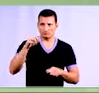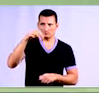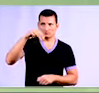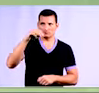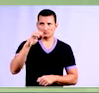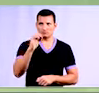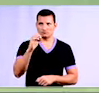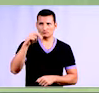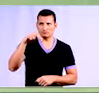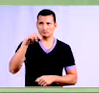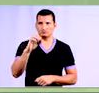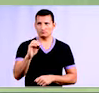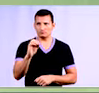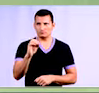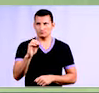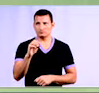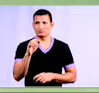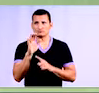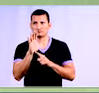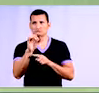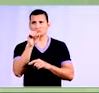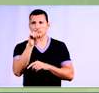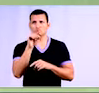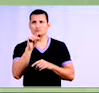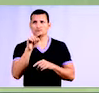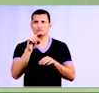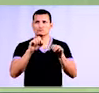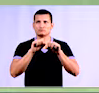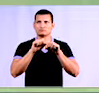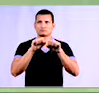aqui, ó, o sistema operacional,